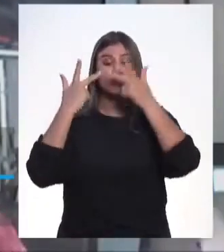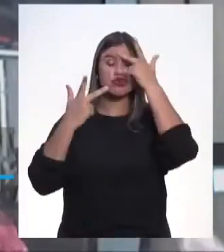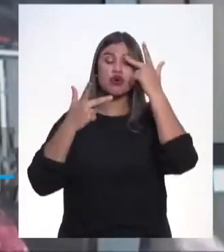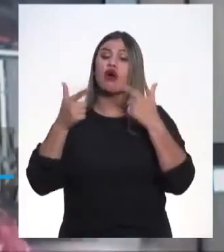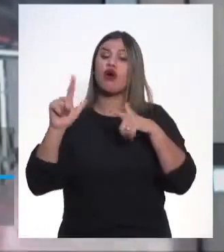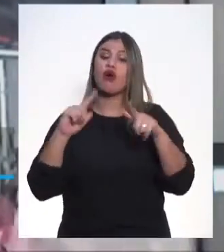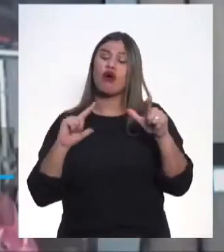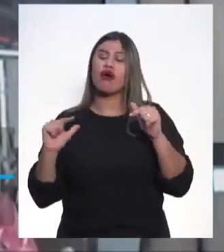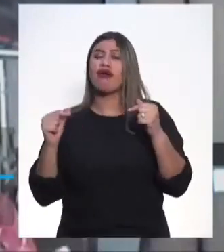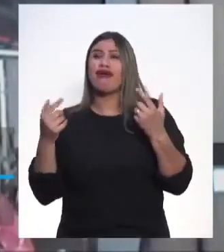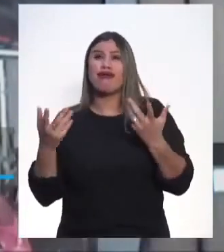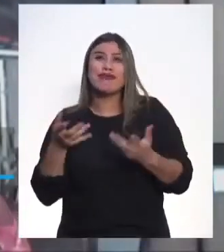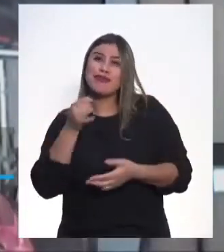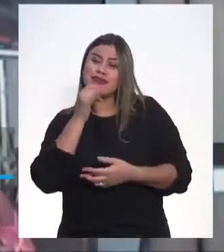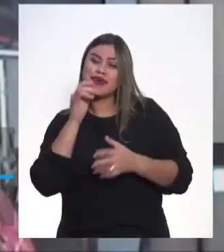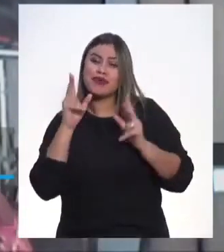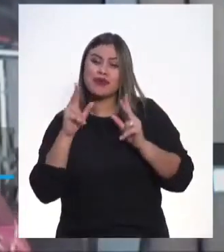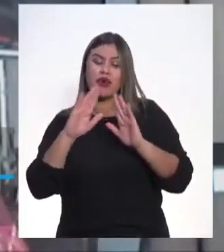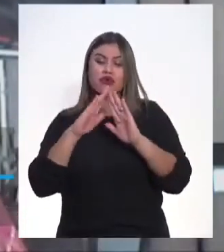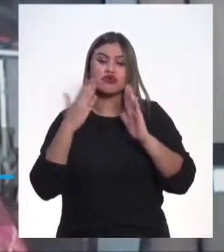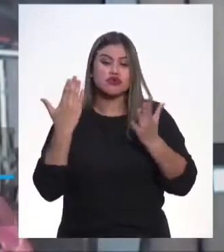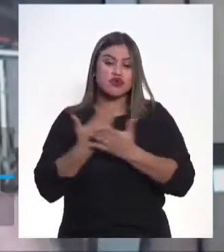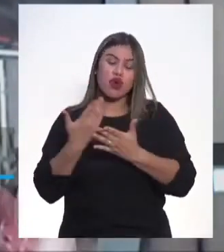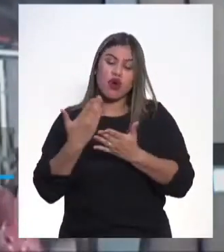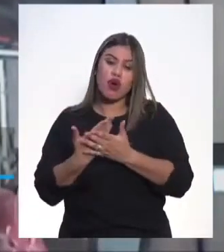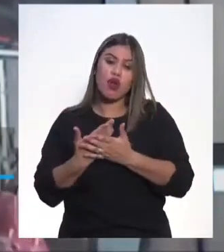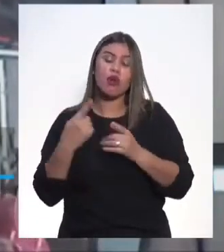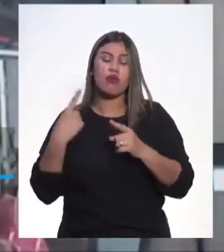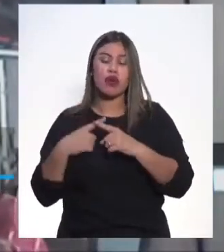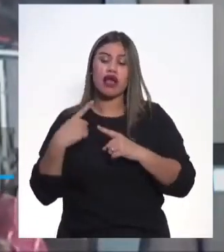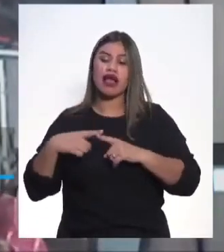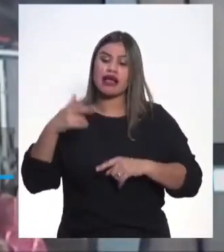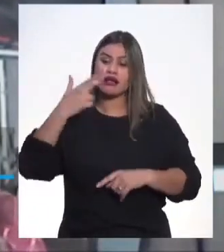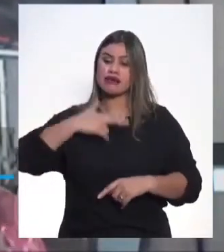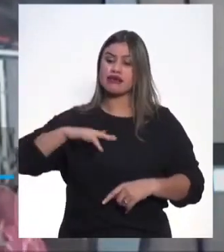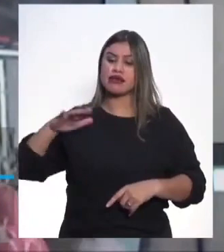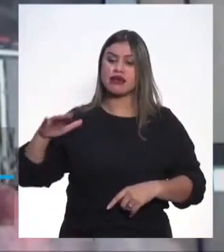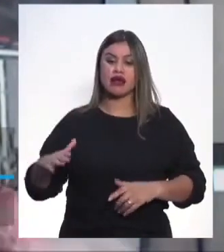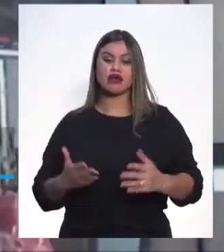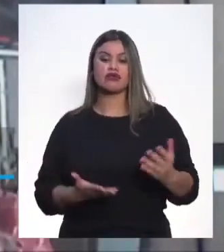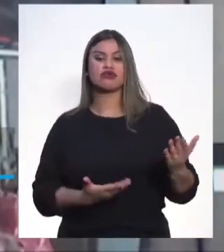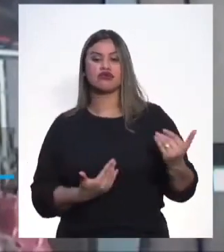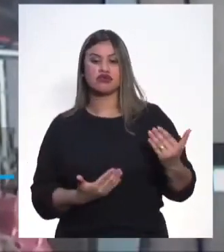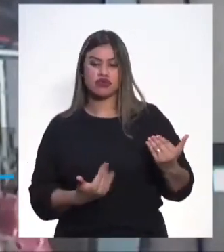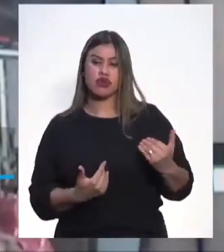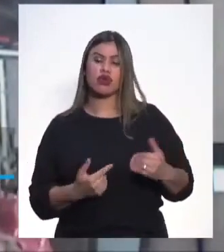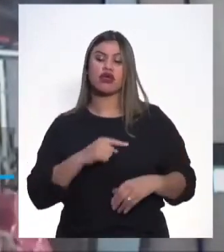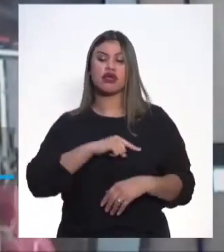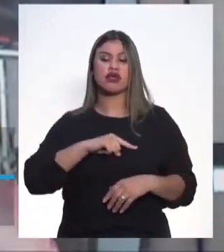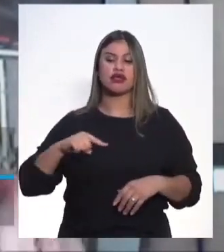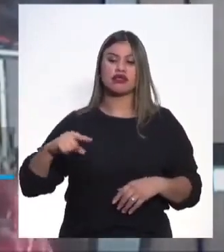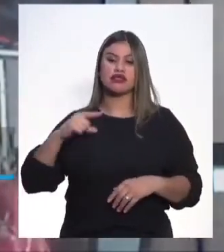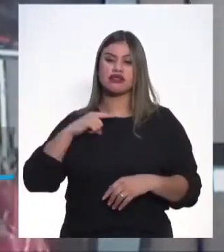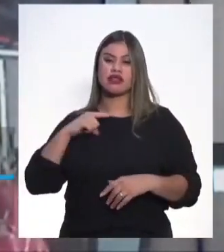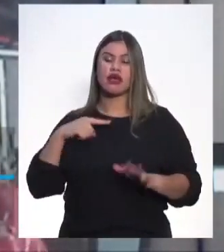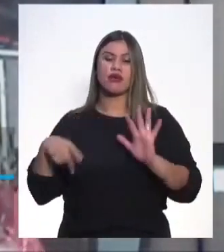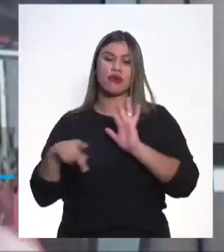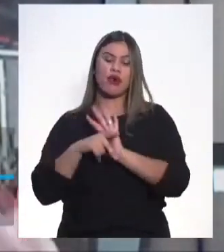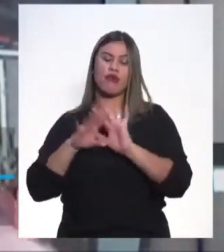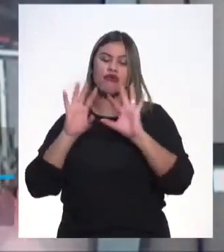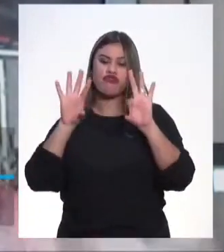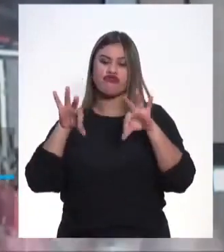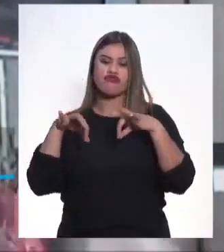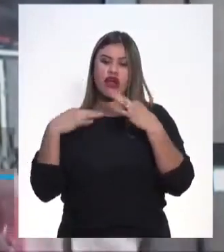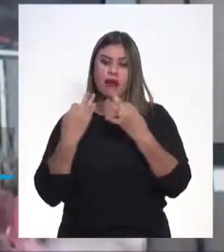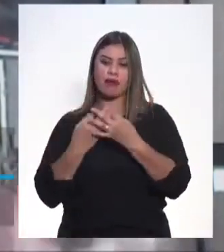espaço próprio de construção identitária, porque são crianças e adolescentes que possuem um referencial de família, né,